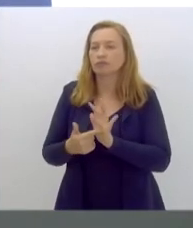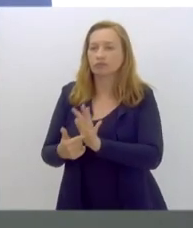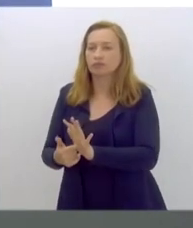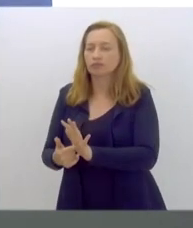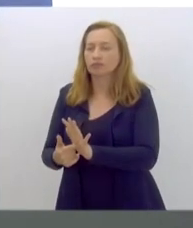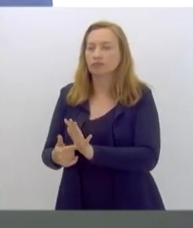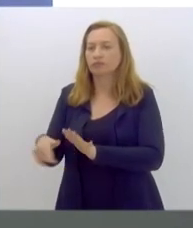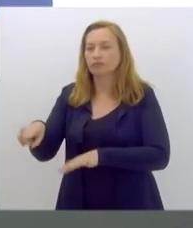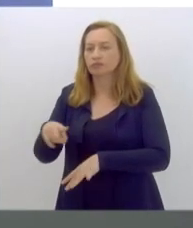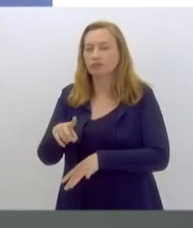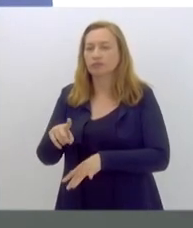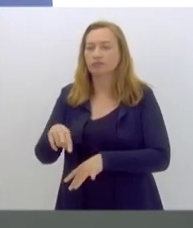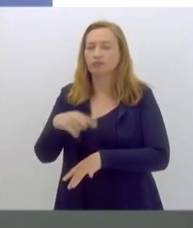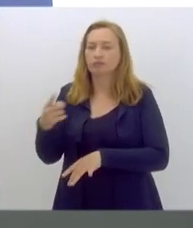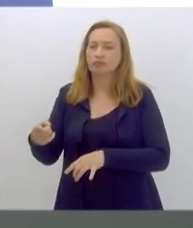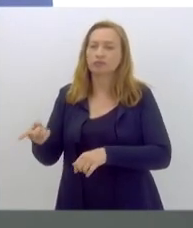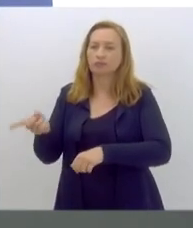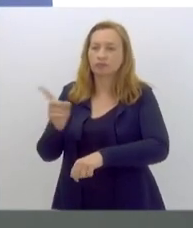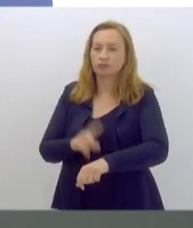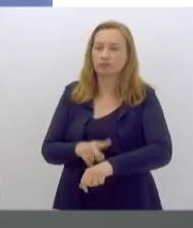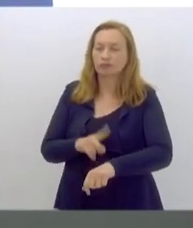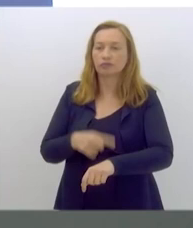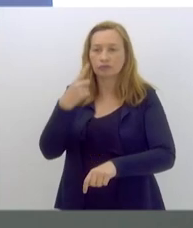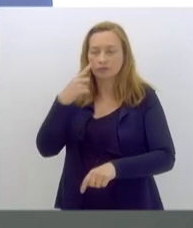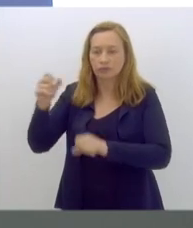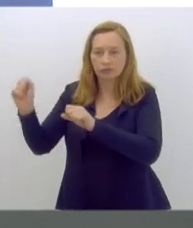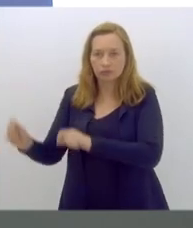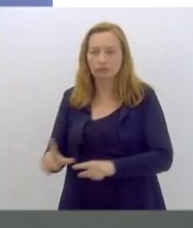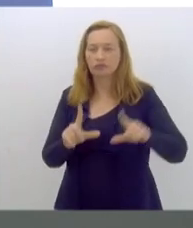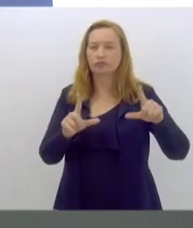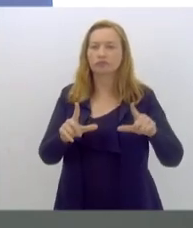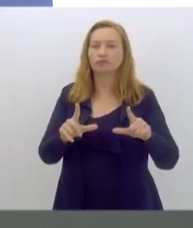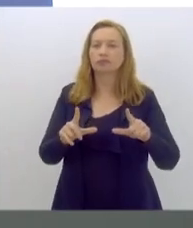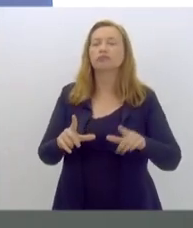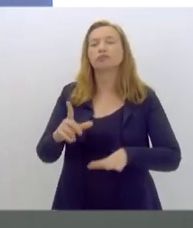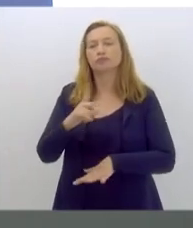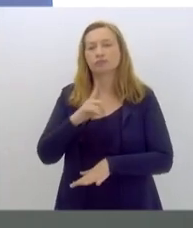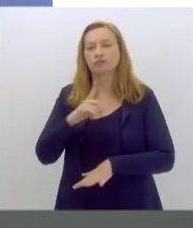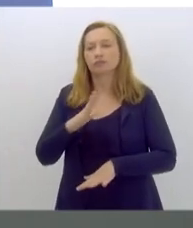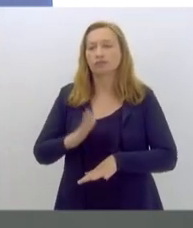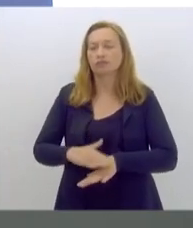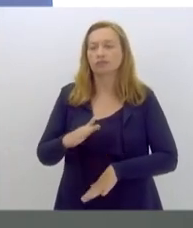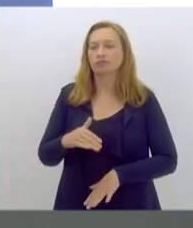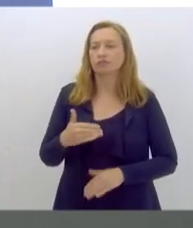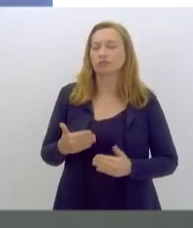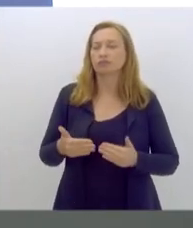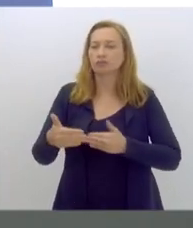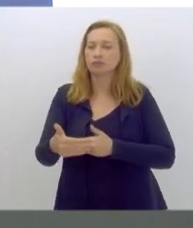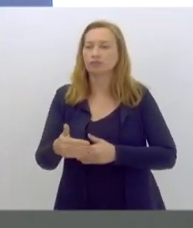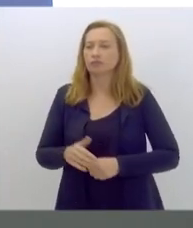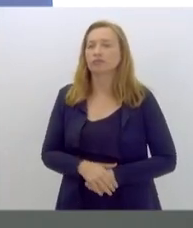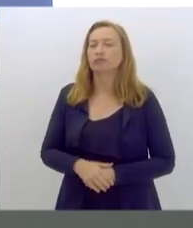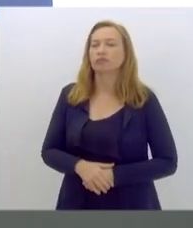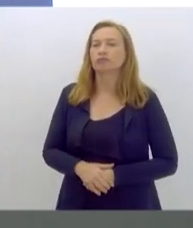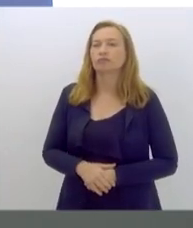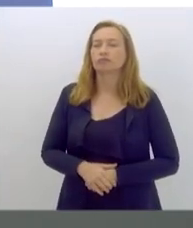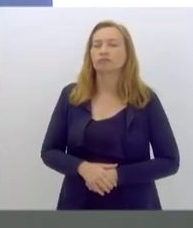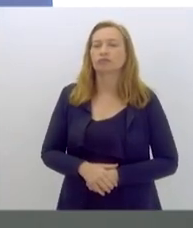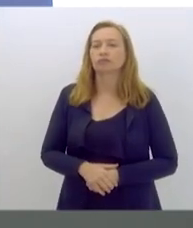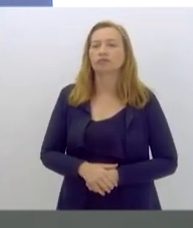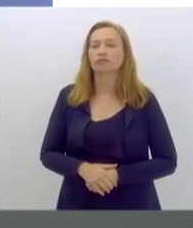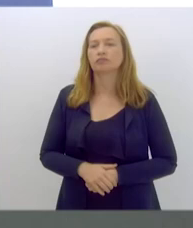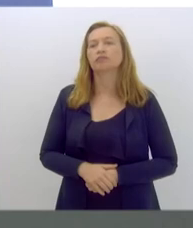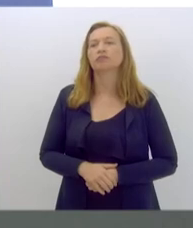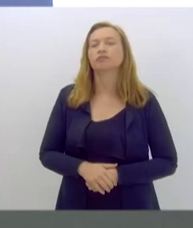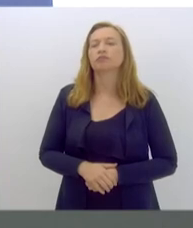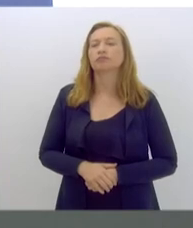constitucionais e nós vamos ver a frente nos slides que que nós teremos mais adiante então tem atualização do anexo